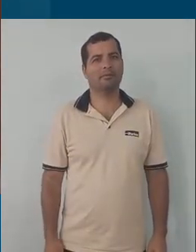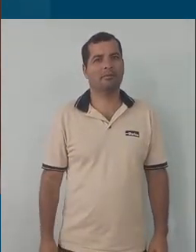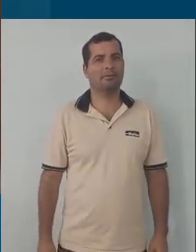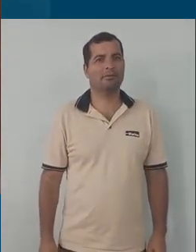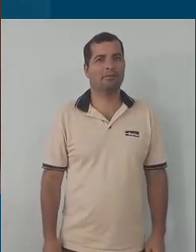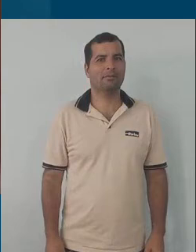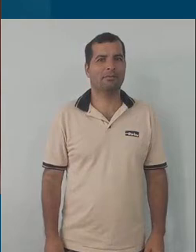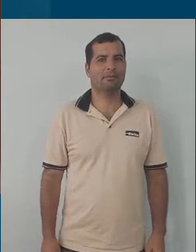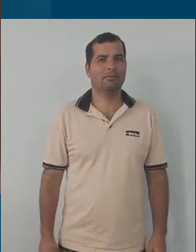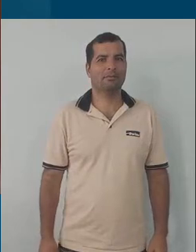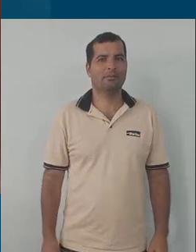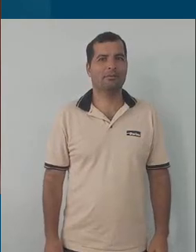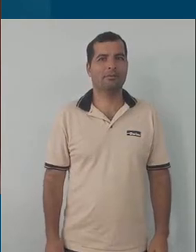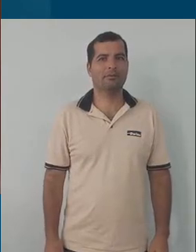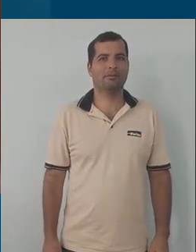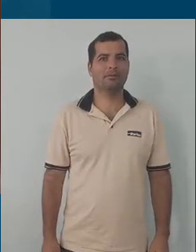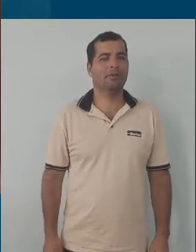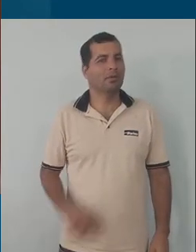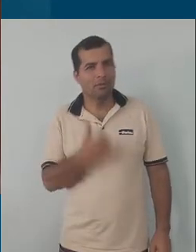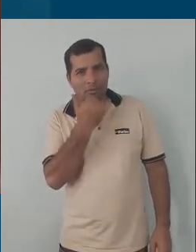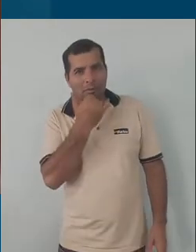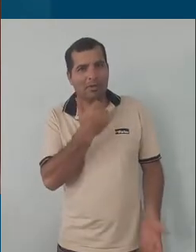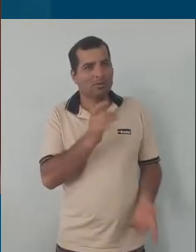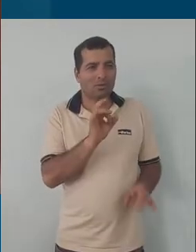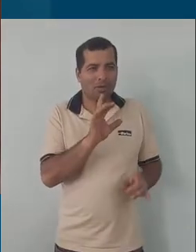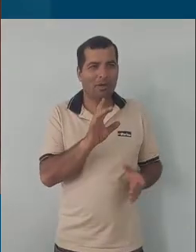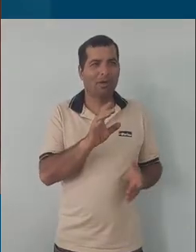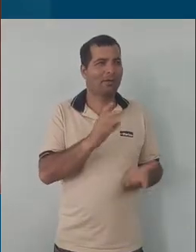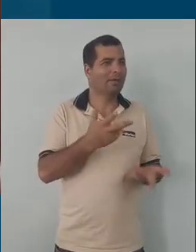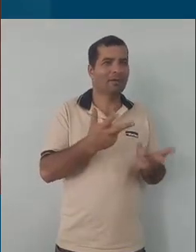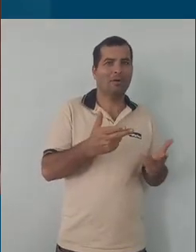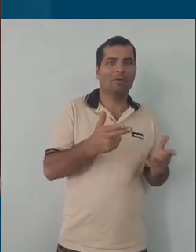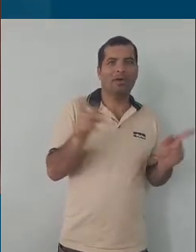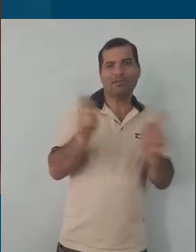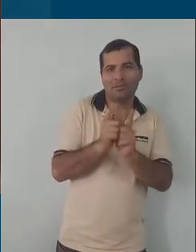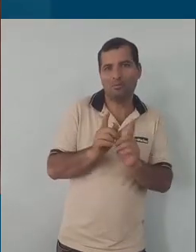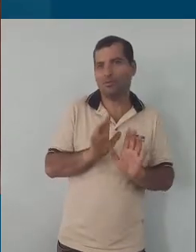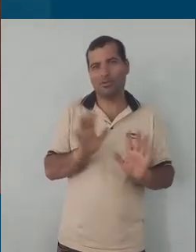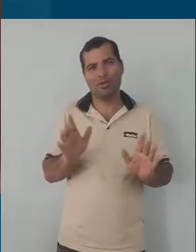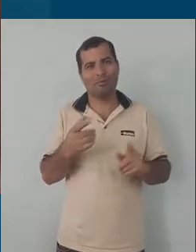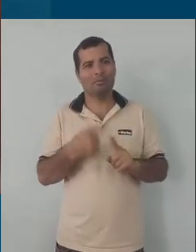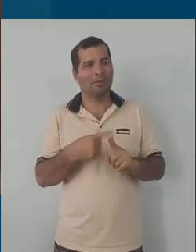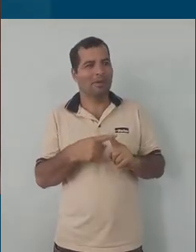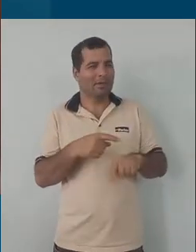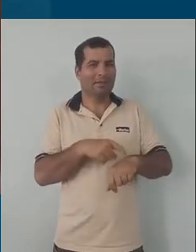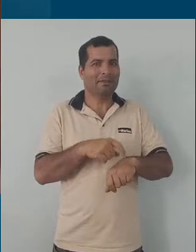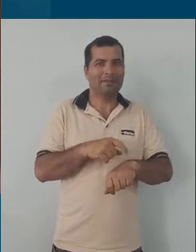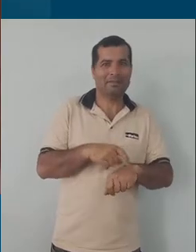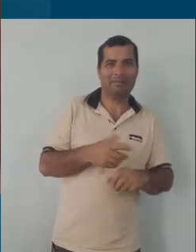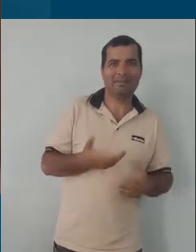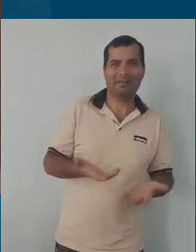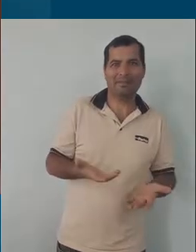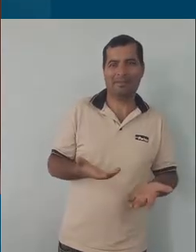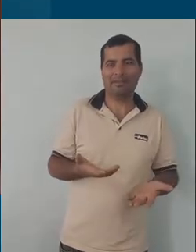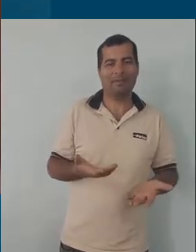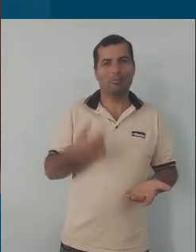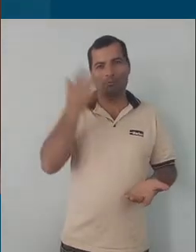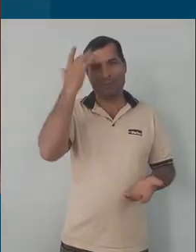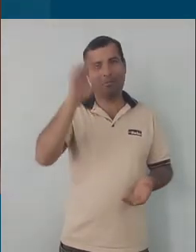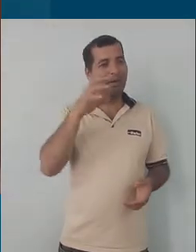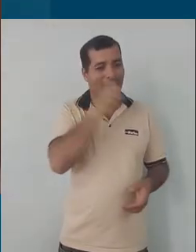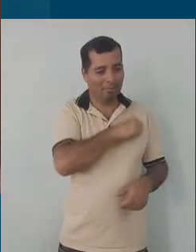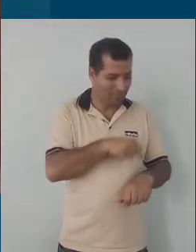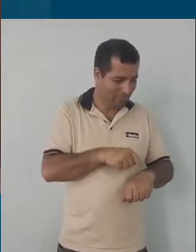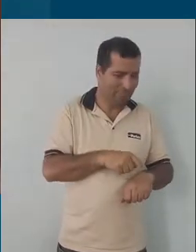Então, gente, desculpa, eu estou só pincelando cada uma dessas questões, porque eu não sabia que o tempo tinha corrido tanto, né?